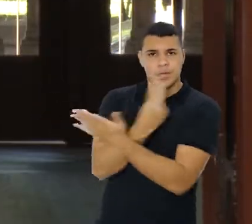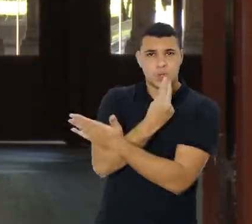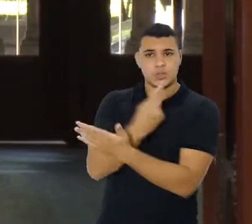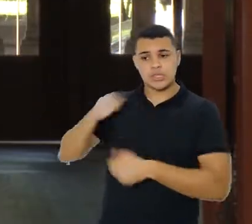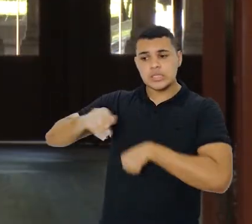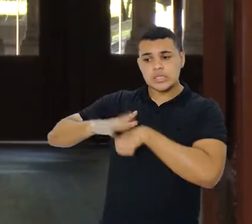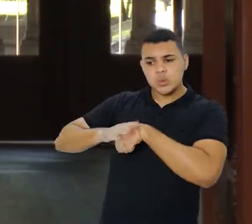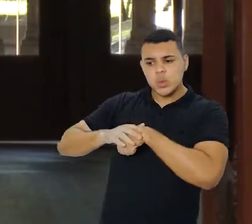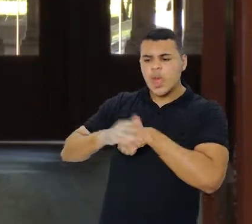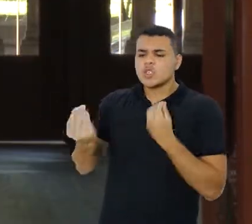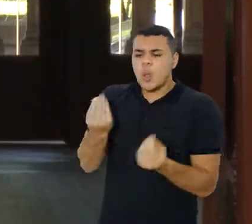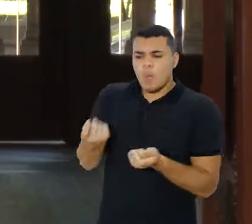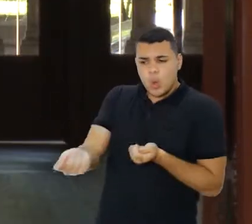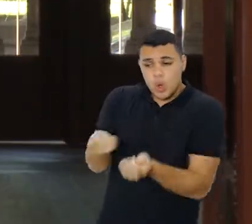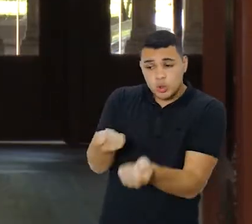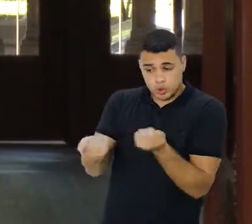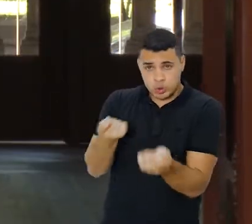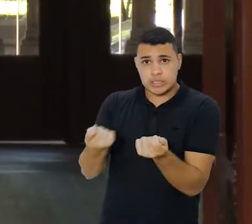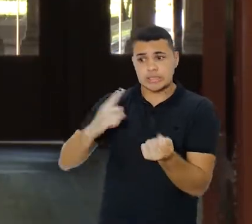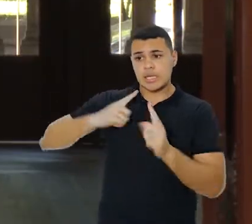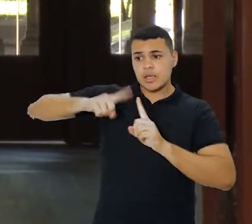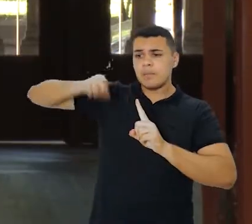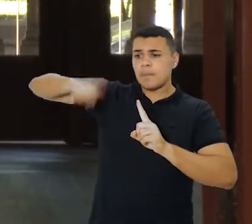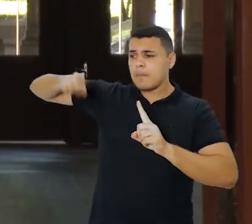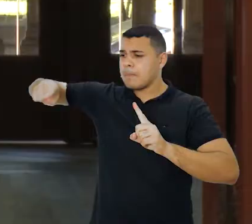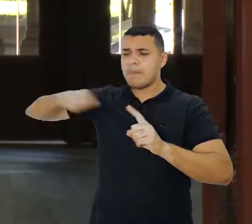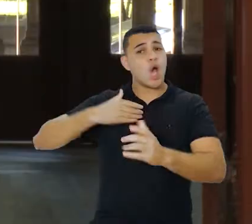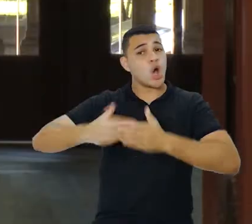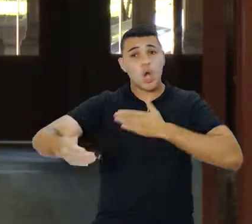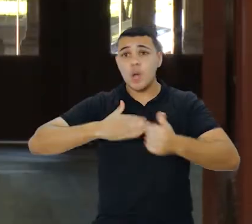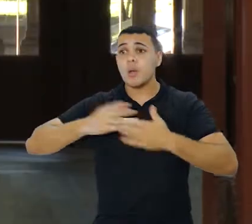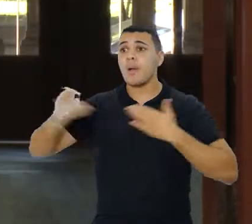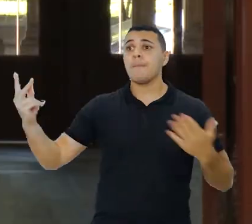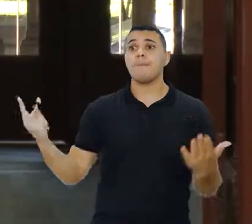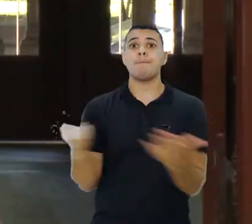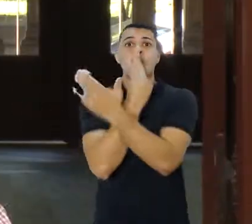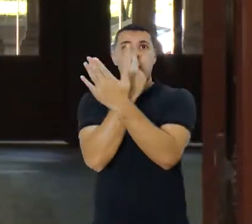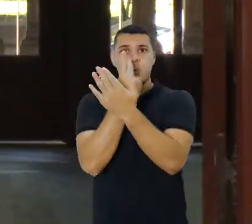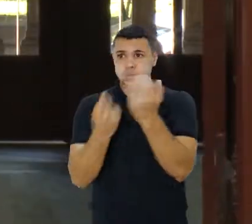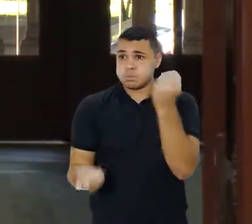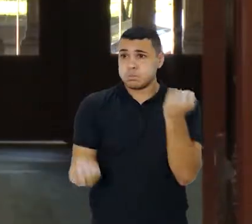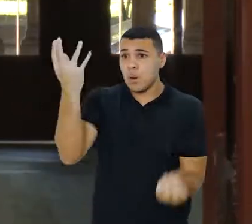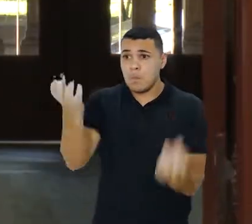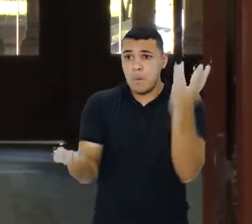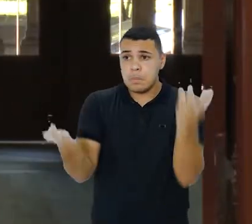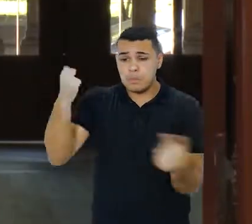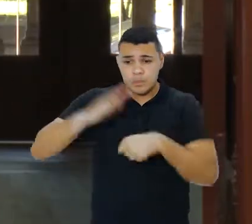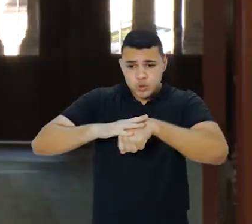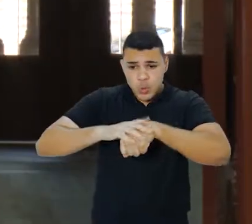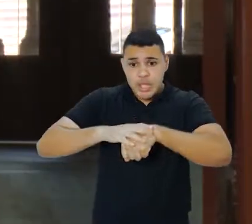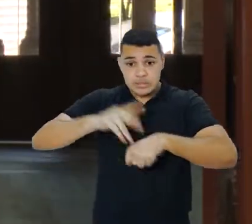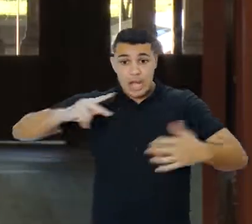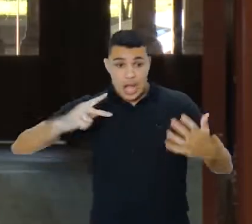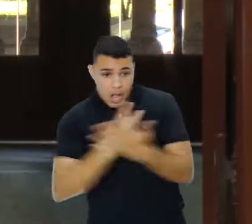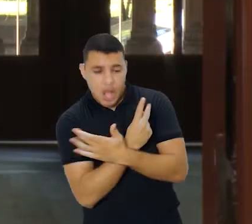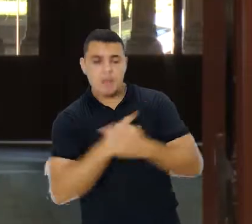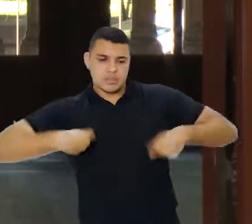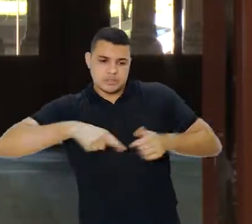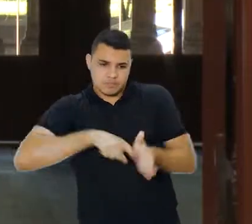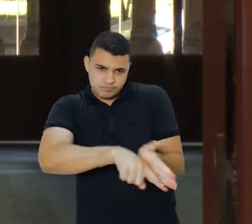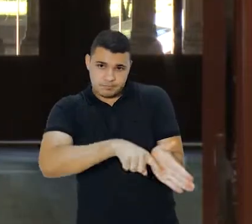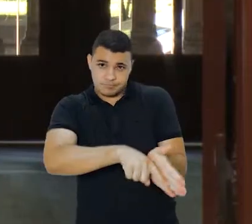a respeito de uma medida de frequência qualquer quando ela nos é apresentada. Então